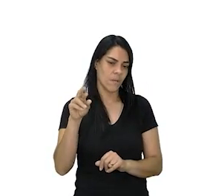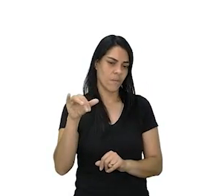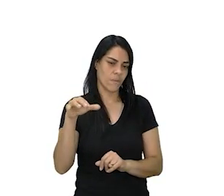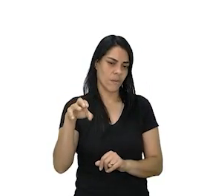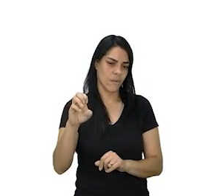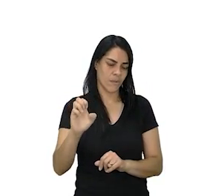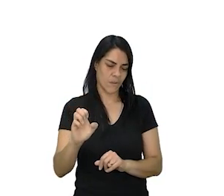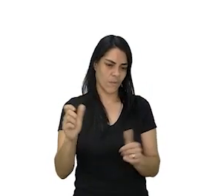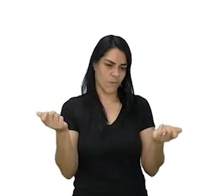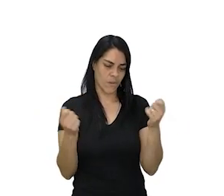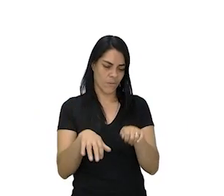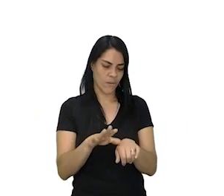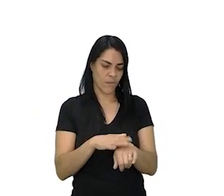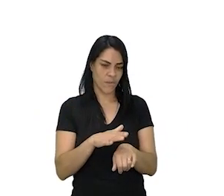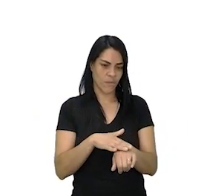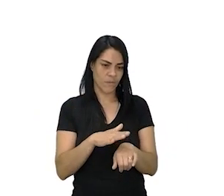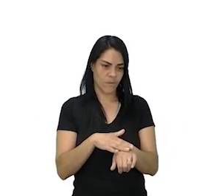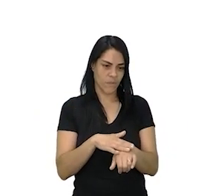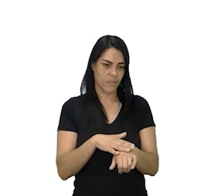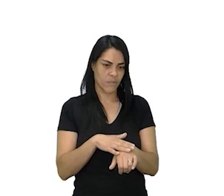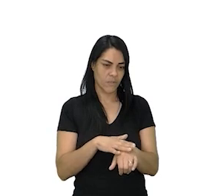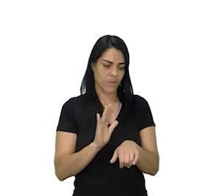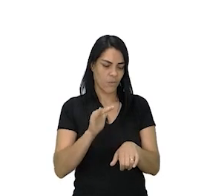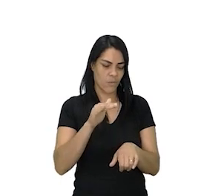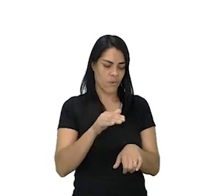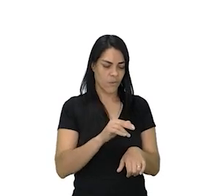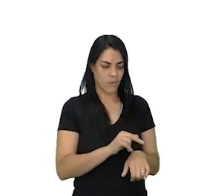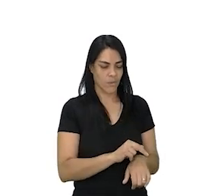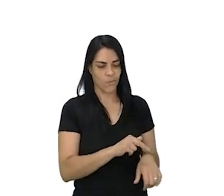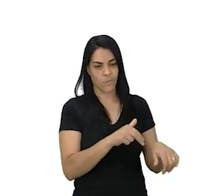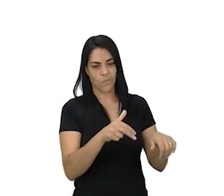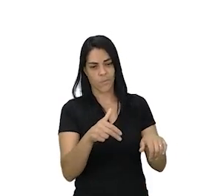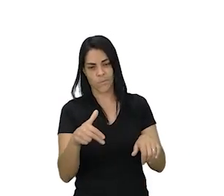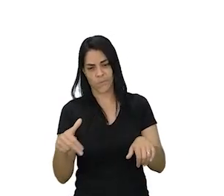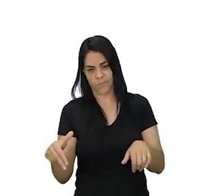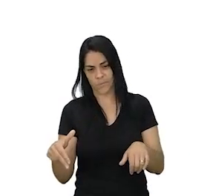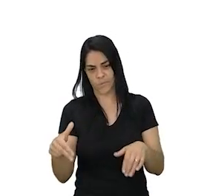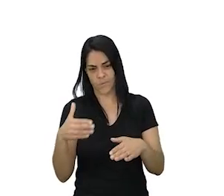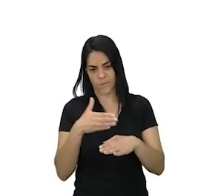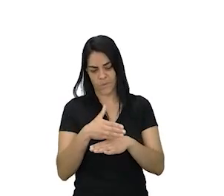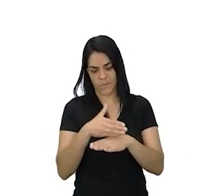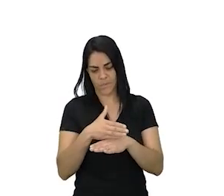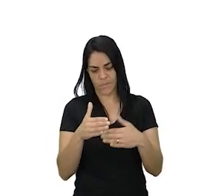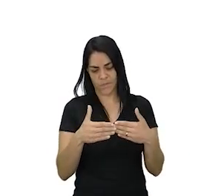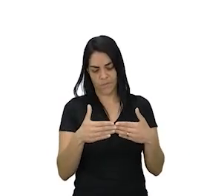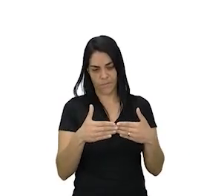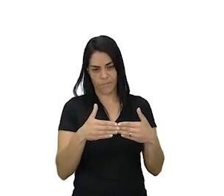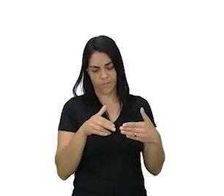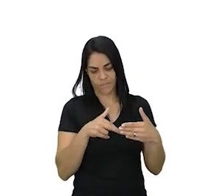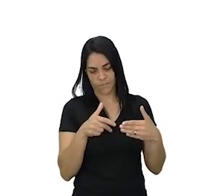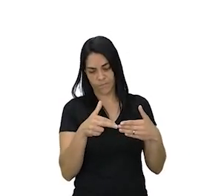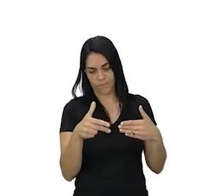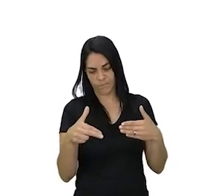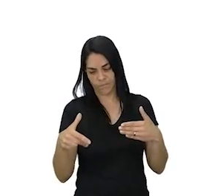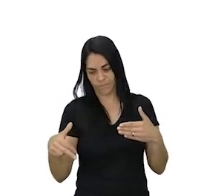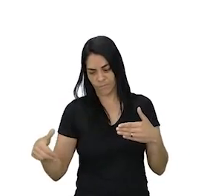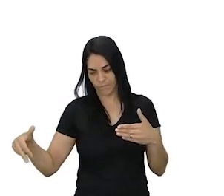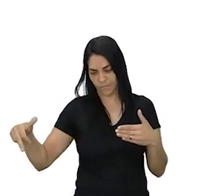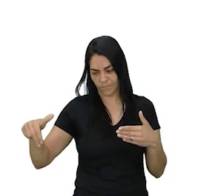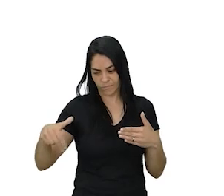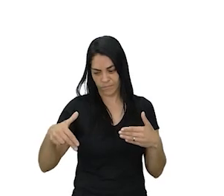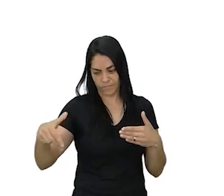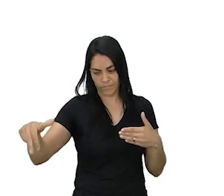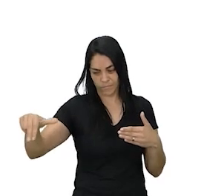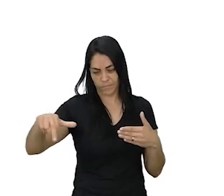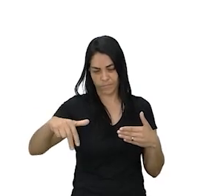poderia estar fazendo ao se locomover, né, da porta de entrada até o lugar em que